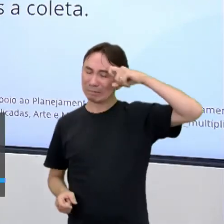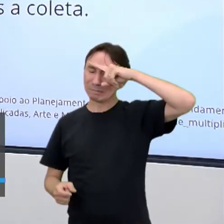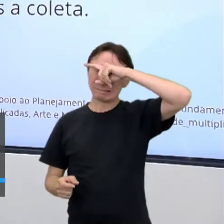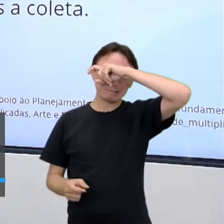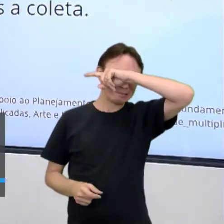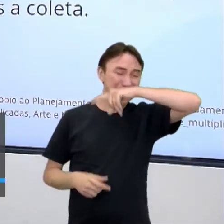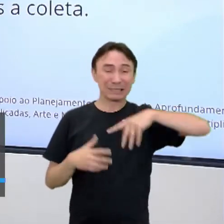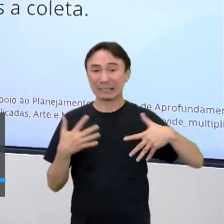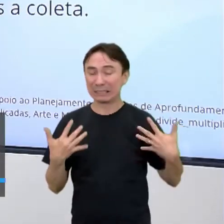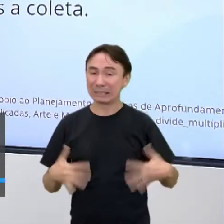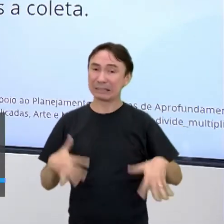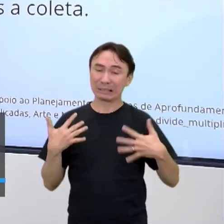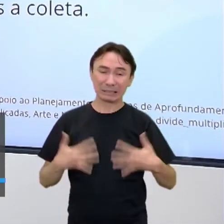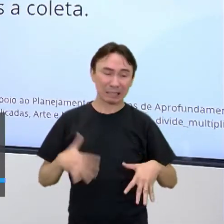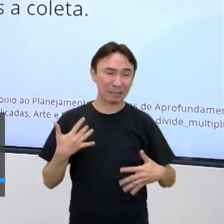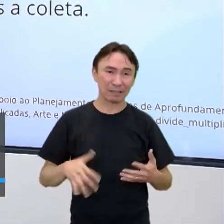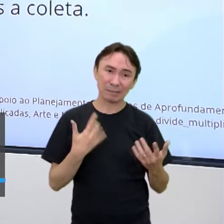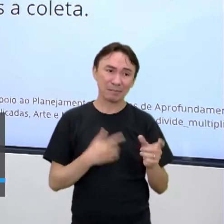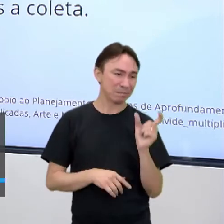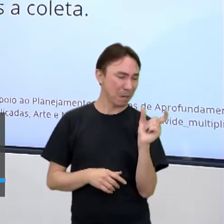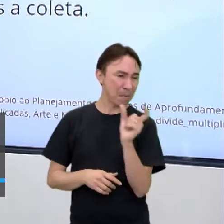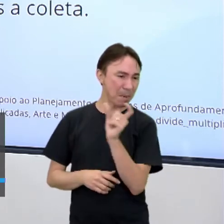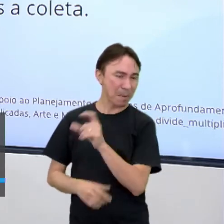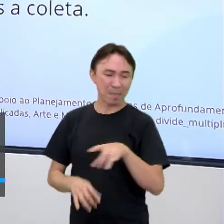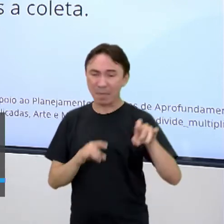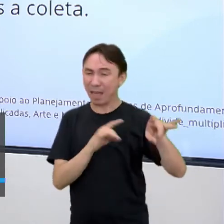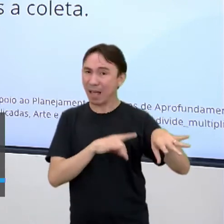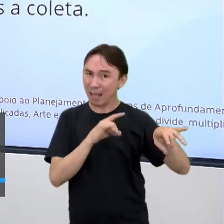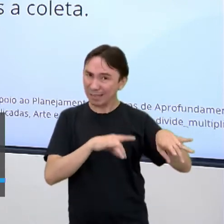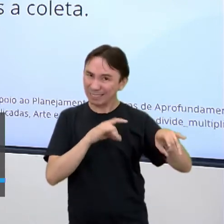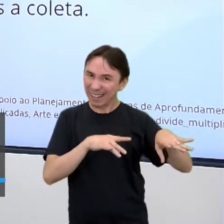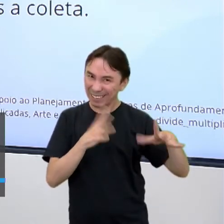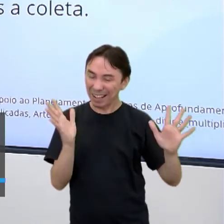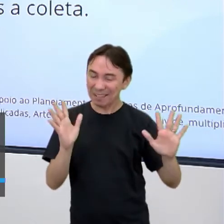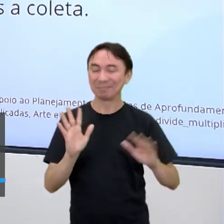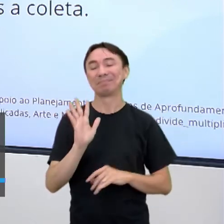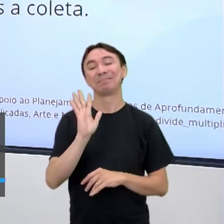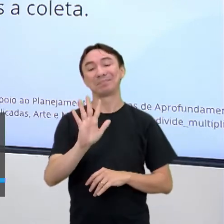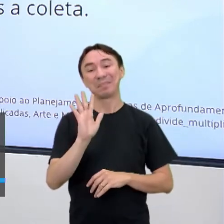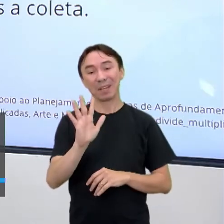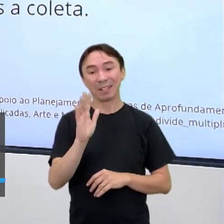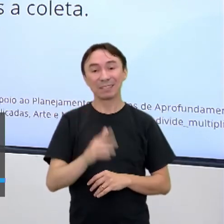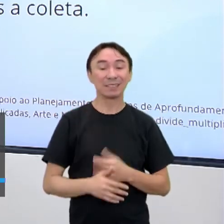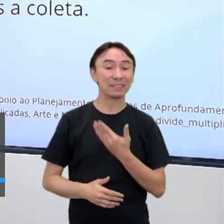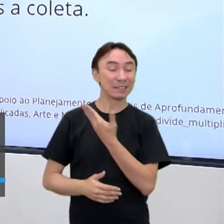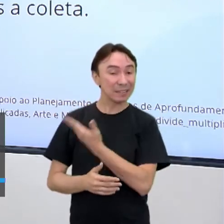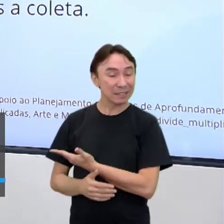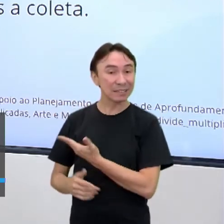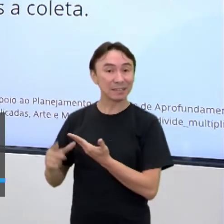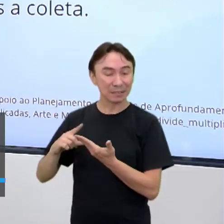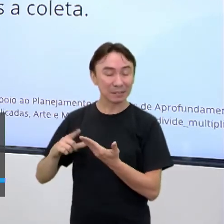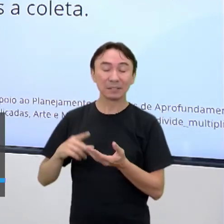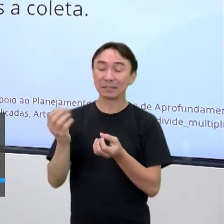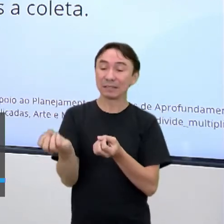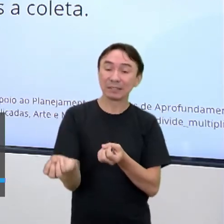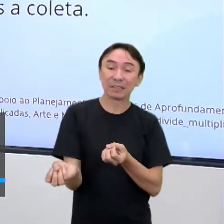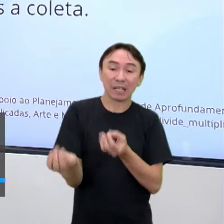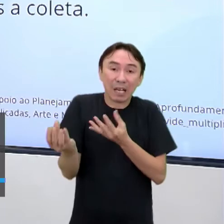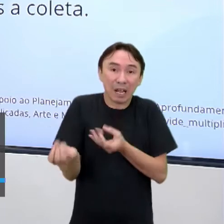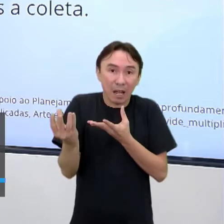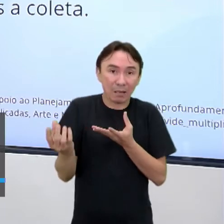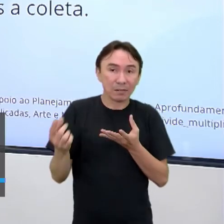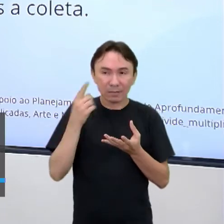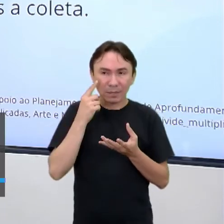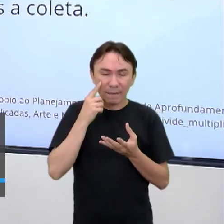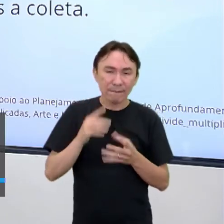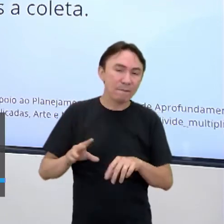termos muito técnicos, mas na prática, né, a interpretação desse dado, e a gente vai mostrar isso aí para vocês no decorrer da